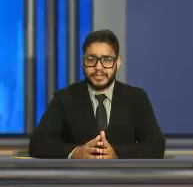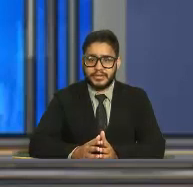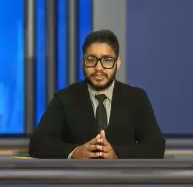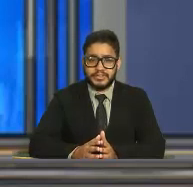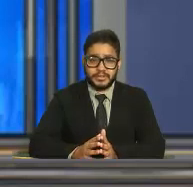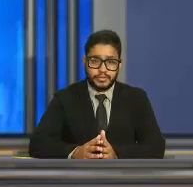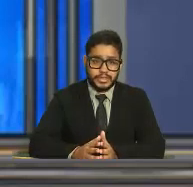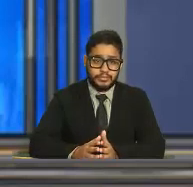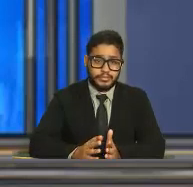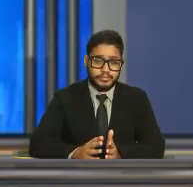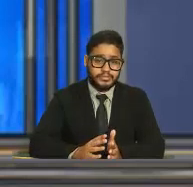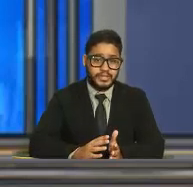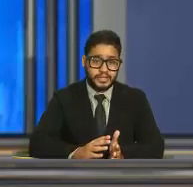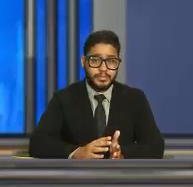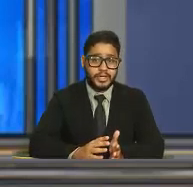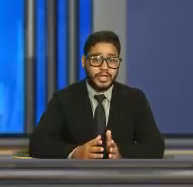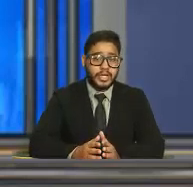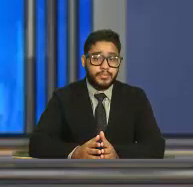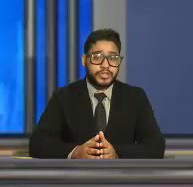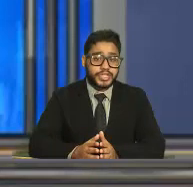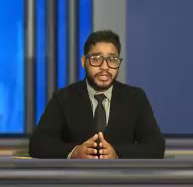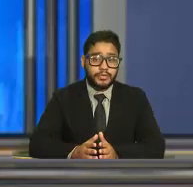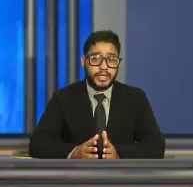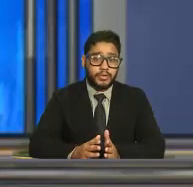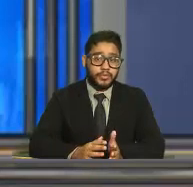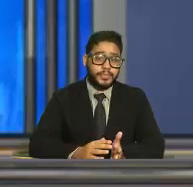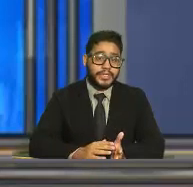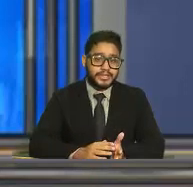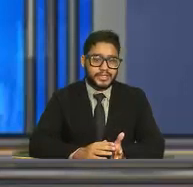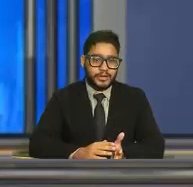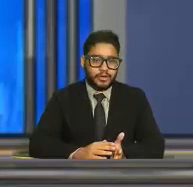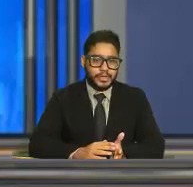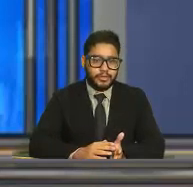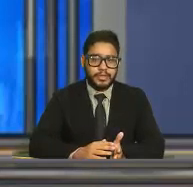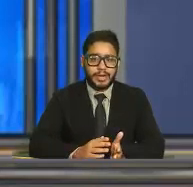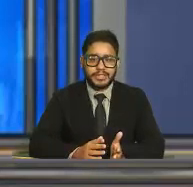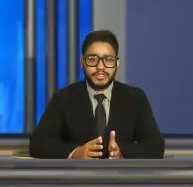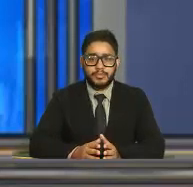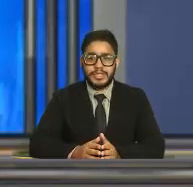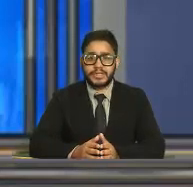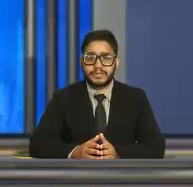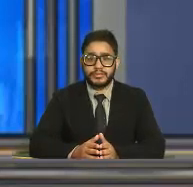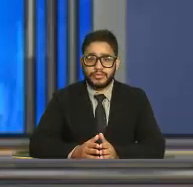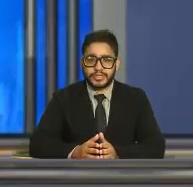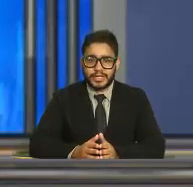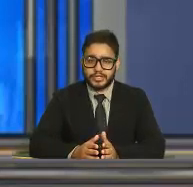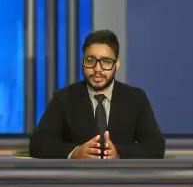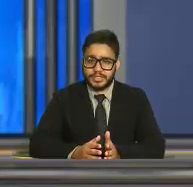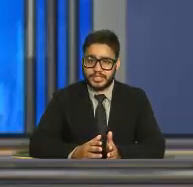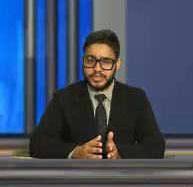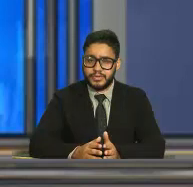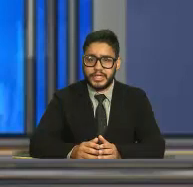empresa vencedora do certame, projeto e ou planta da obra com imagens, publicação do